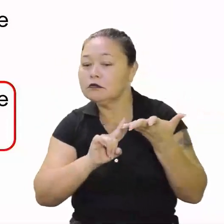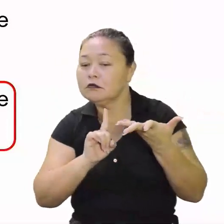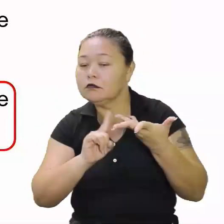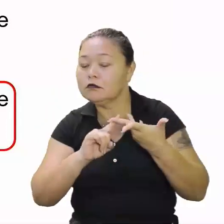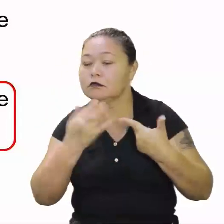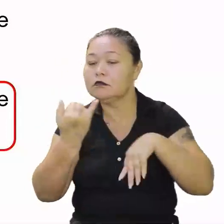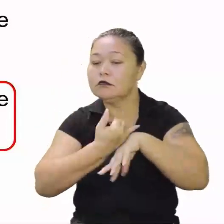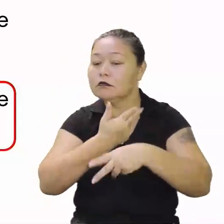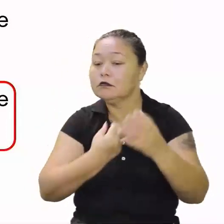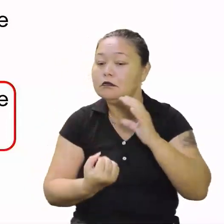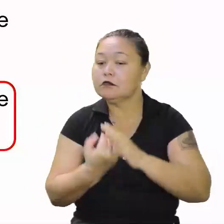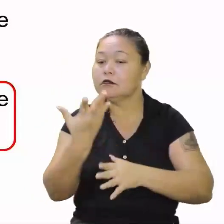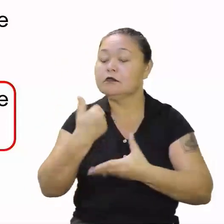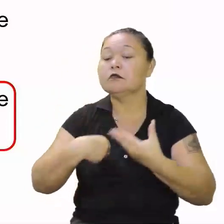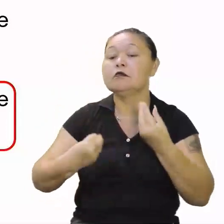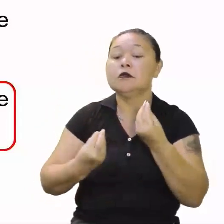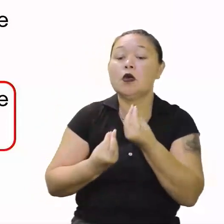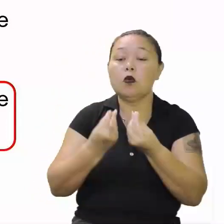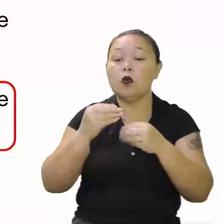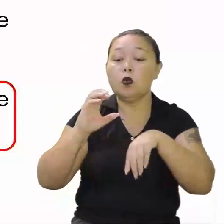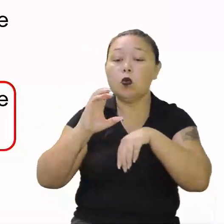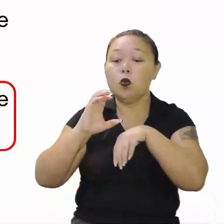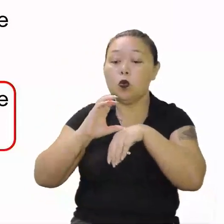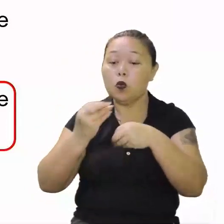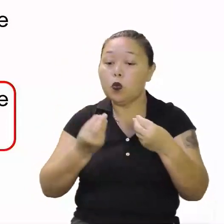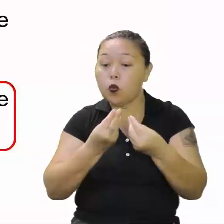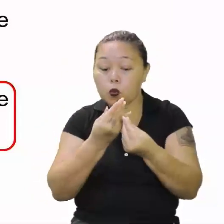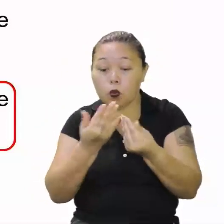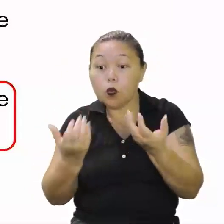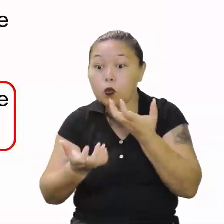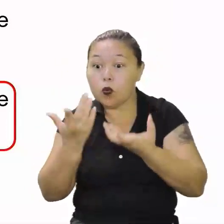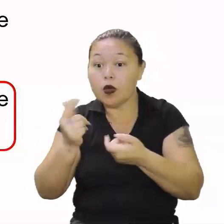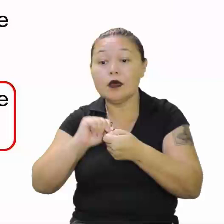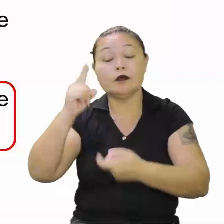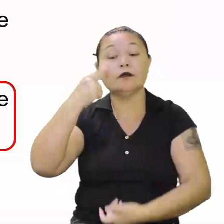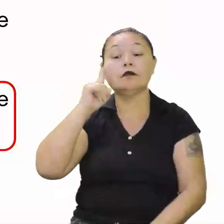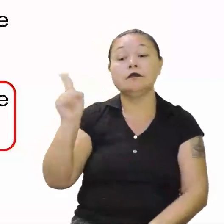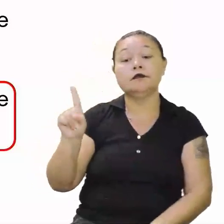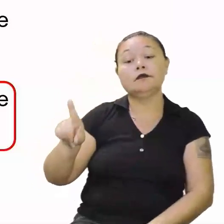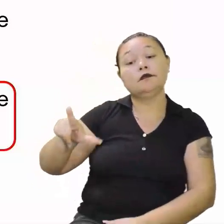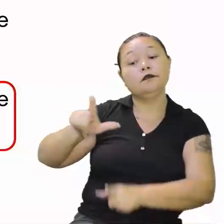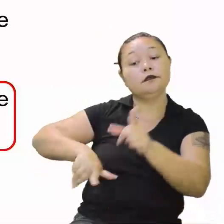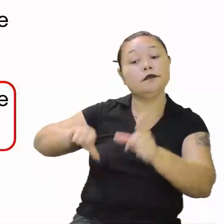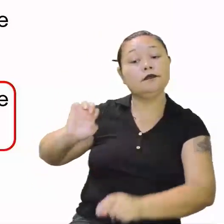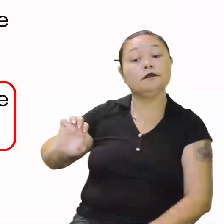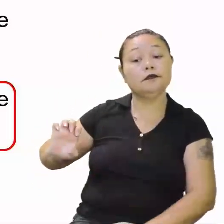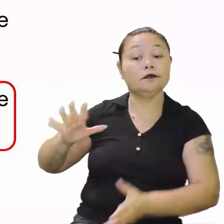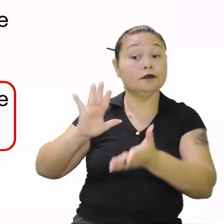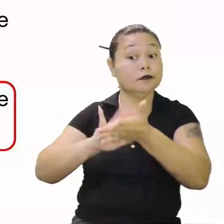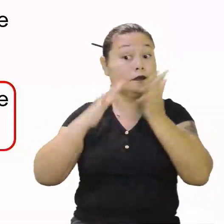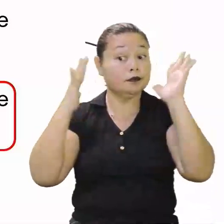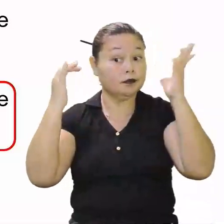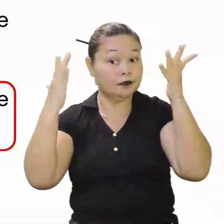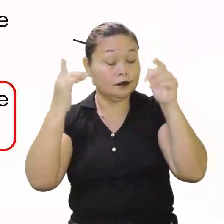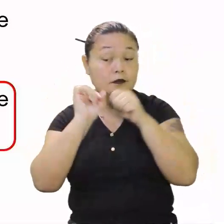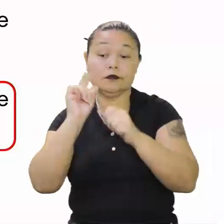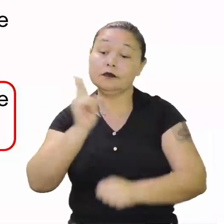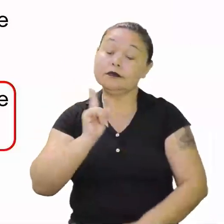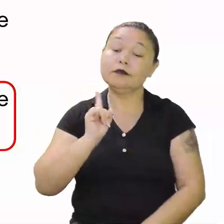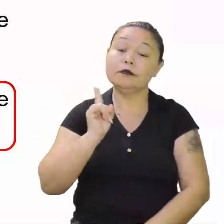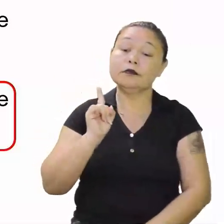e descoberta da prova. Valeu, meu caro aluno? Se você acertou a letra E, parabéns, mas se você não